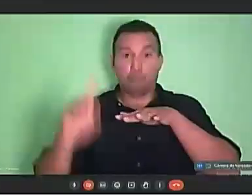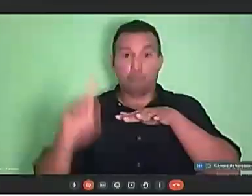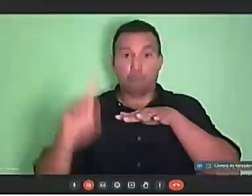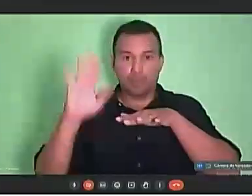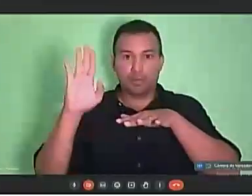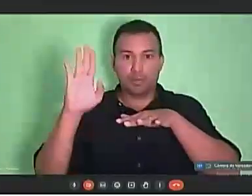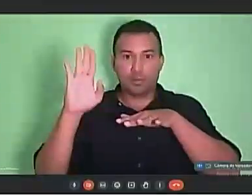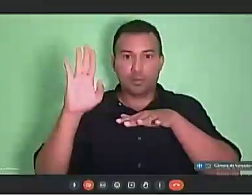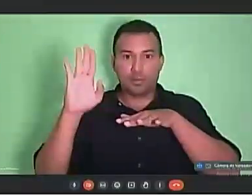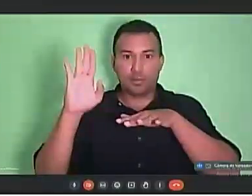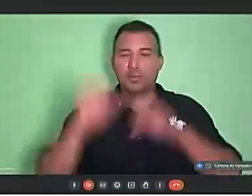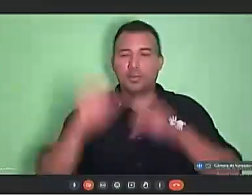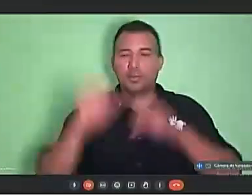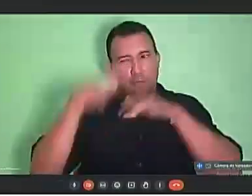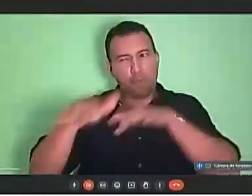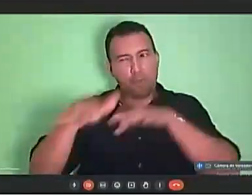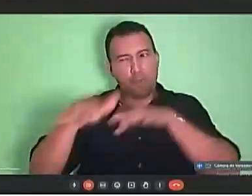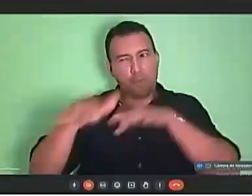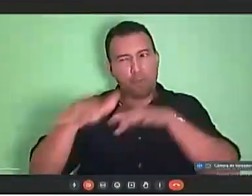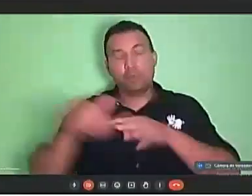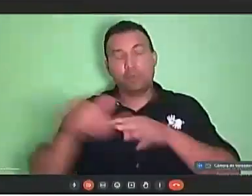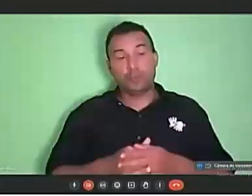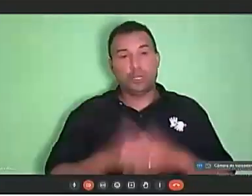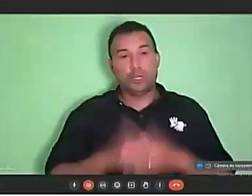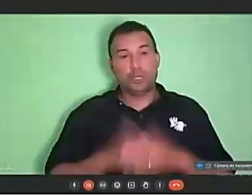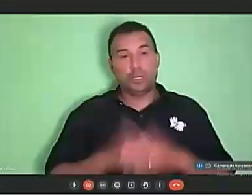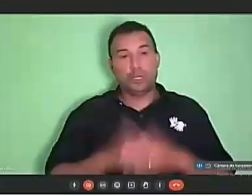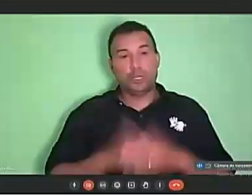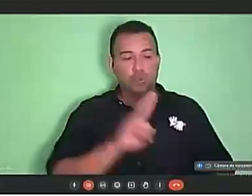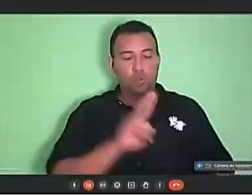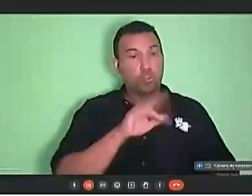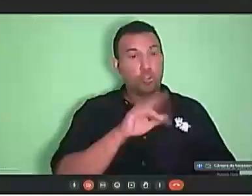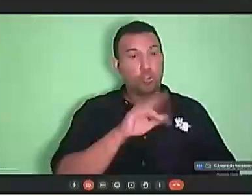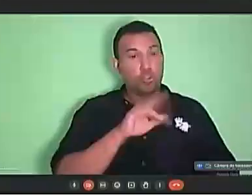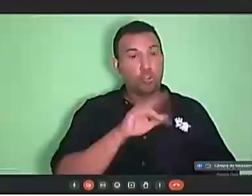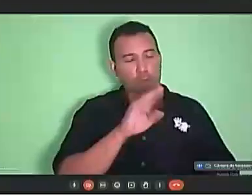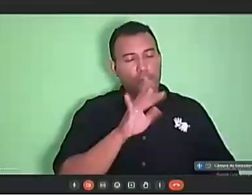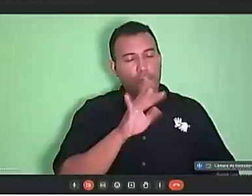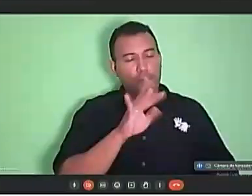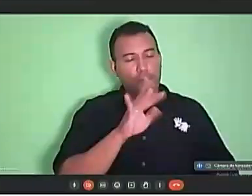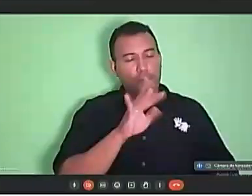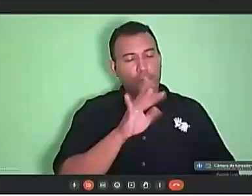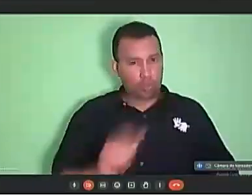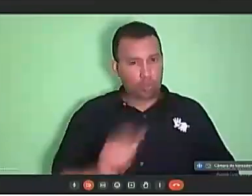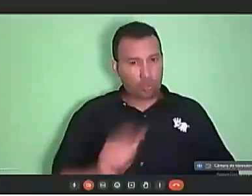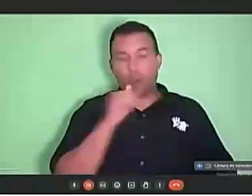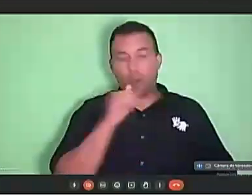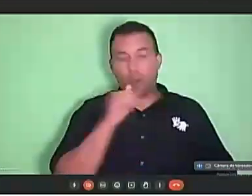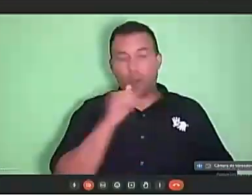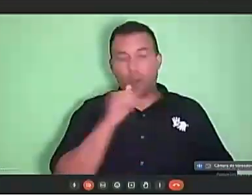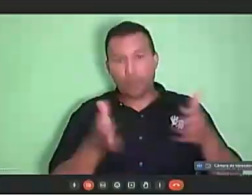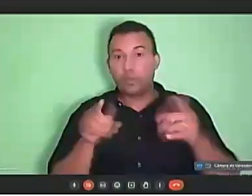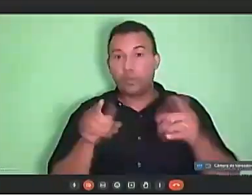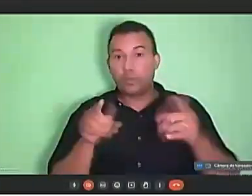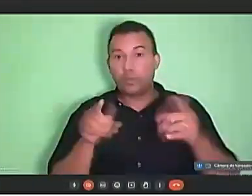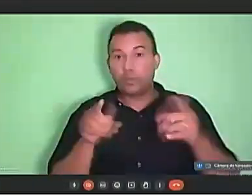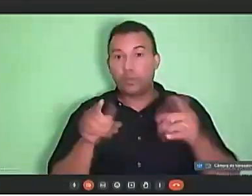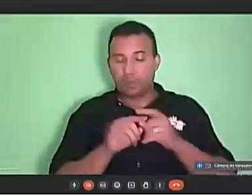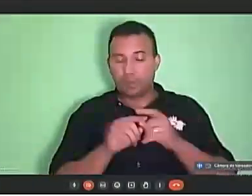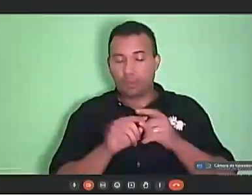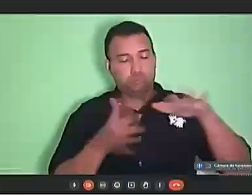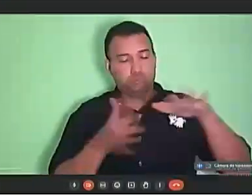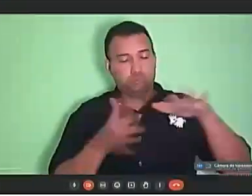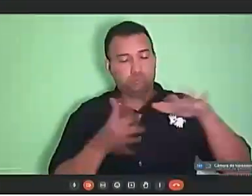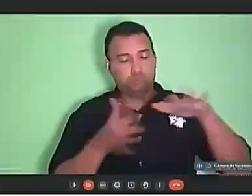baixo. Já aqui em União da Vitória, o rio precisou se elevar em relação à sua posição média